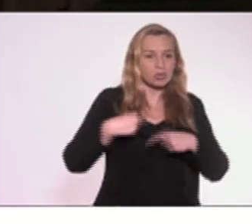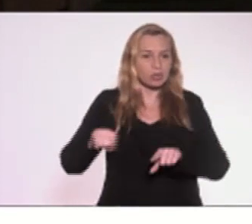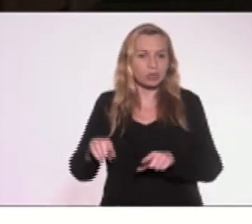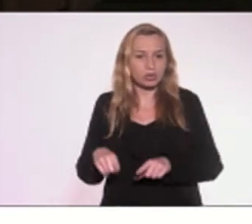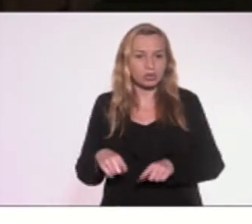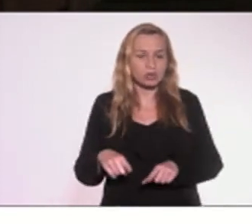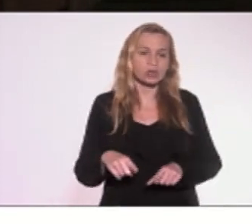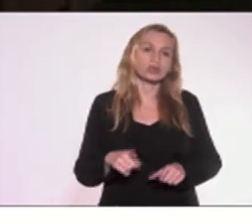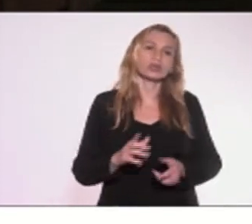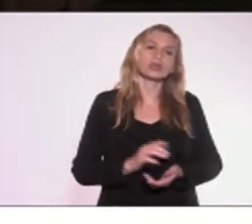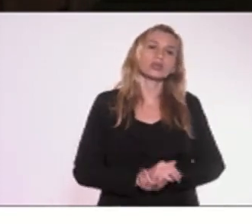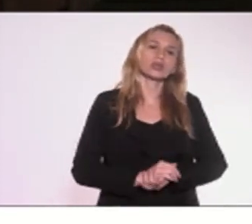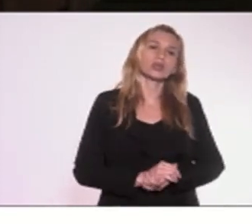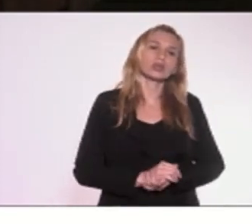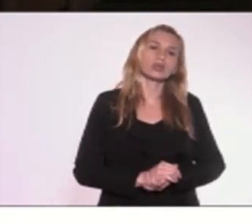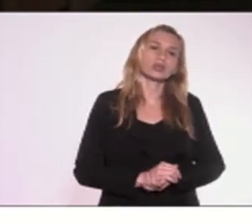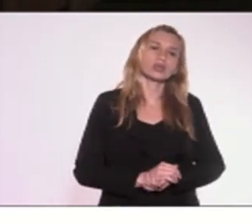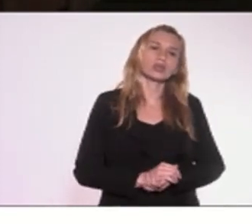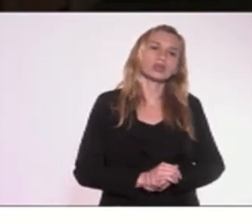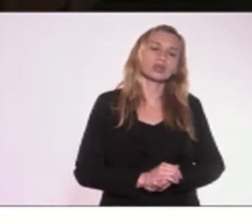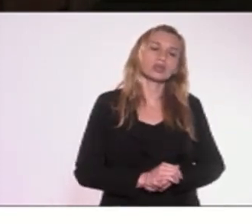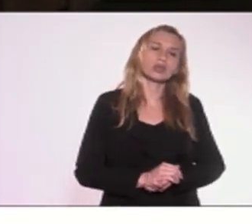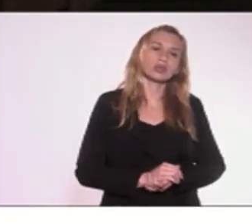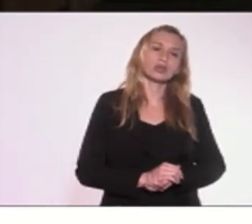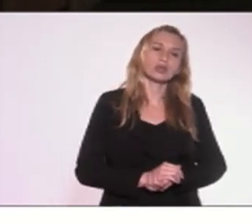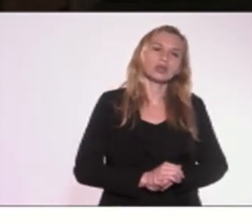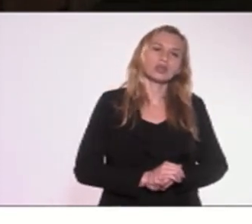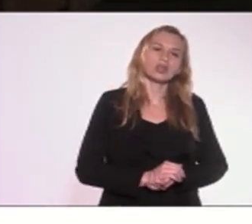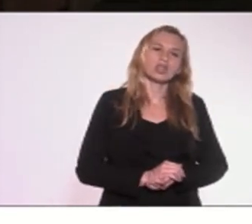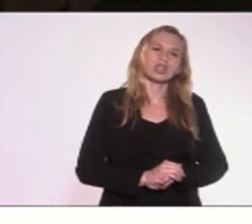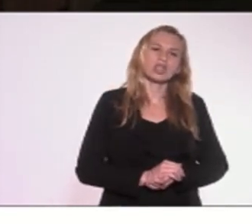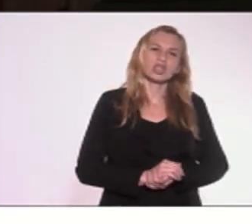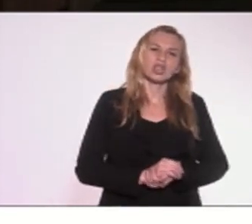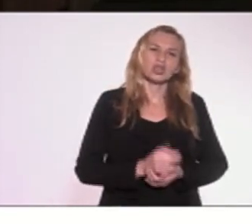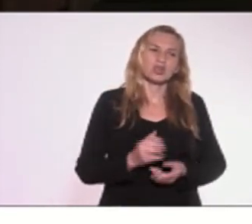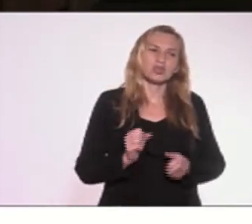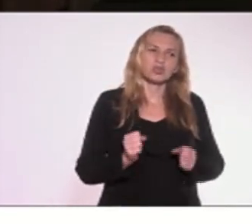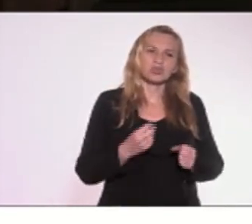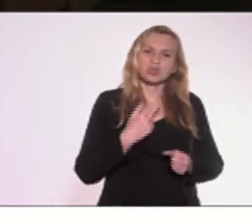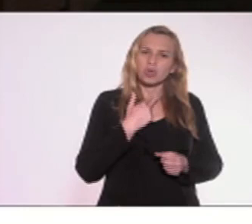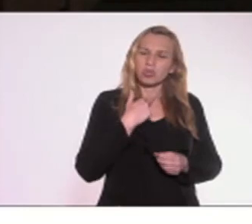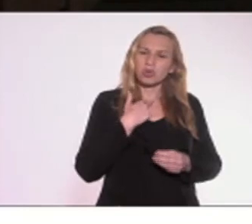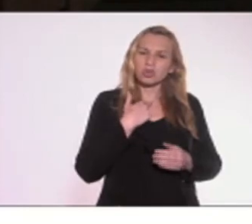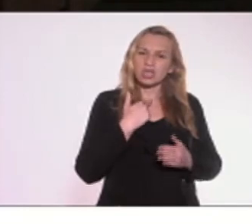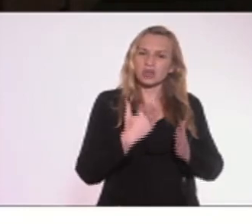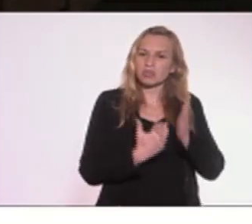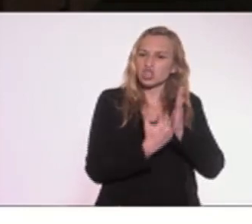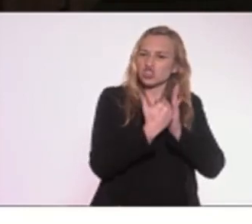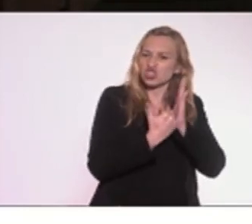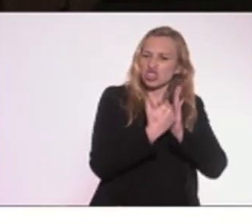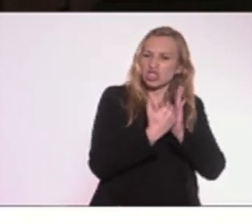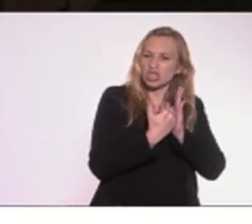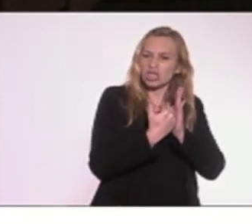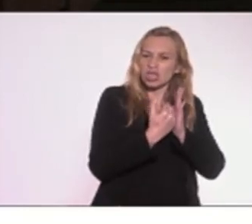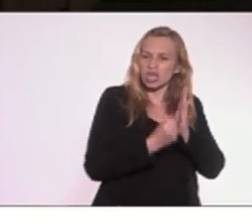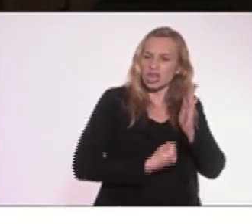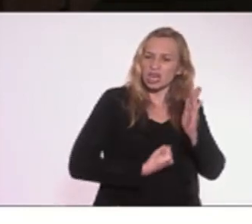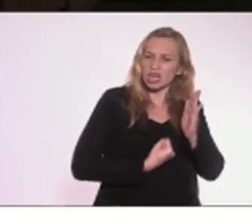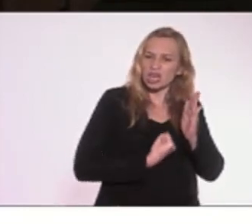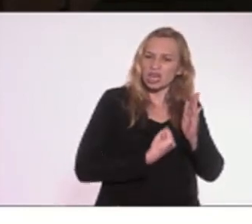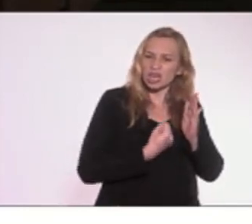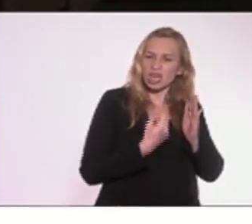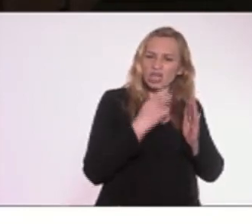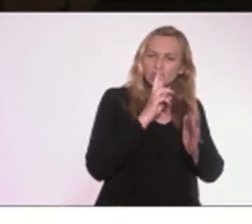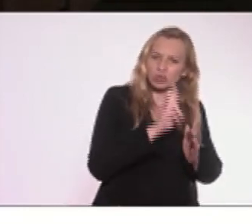pudesse medir o esforço, a gente estava bem. Agora, não medir resultado, como assim? Não pode. Não pode.